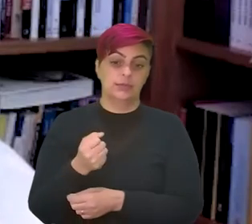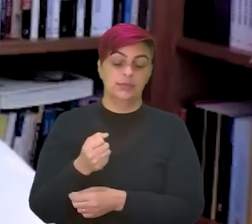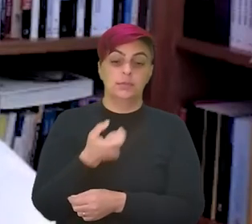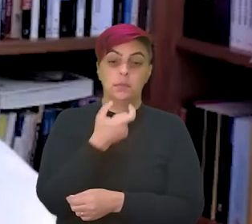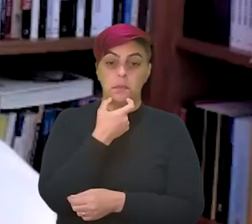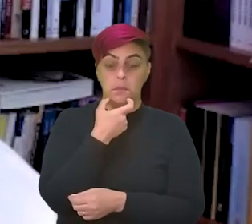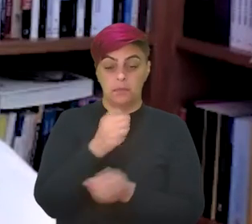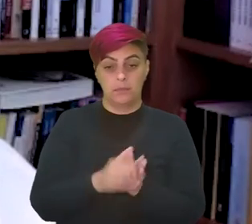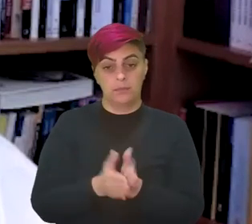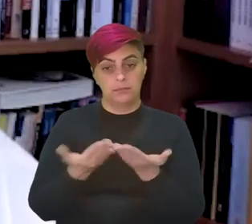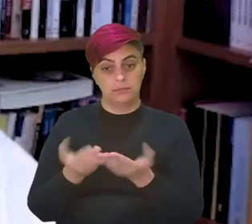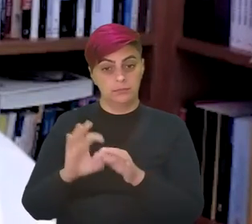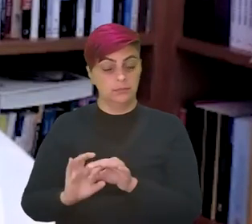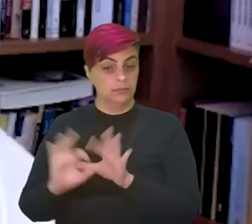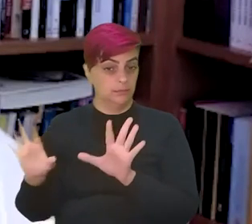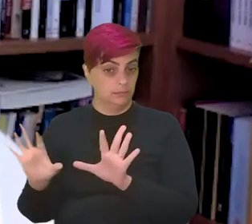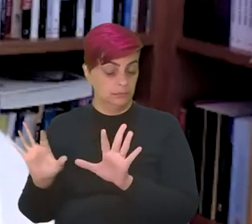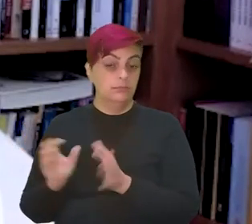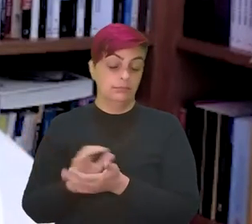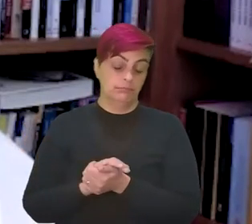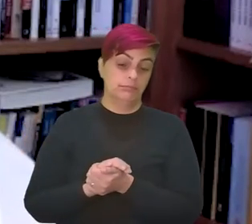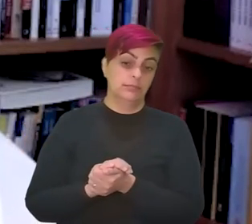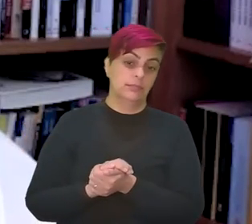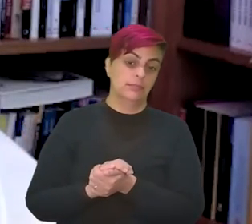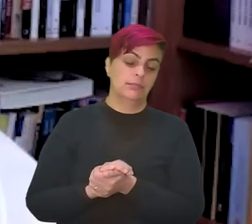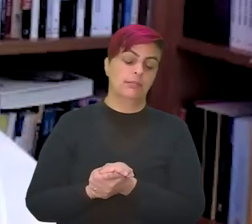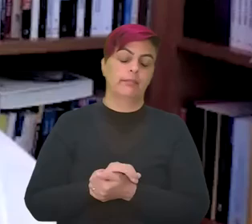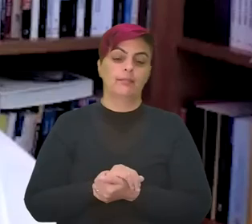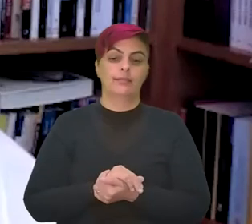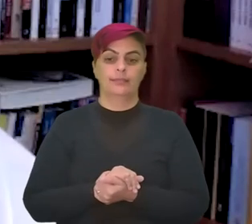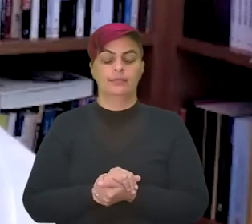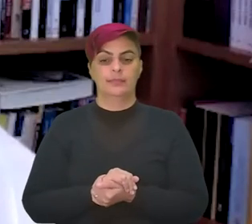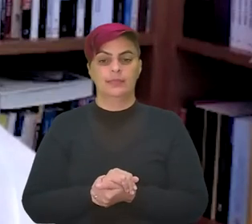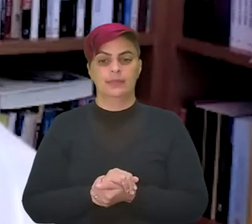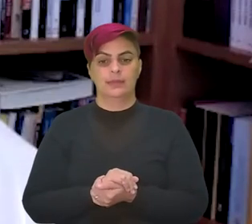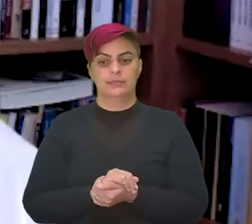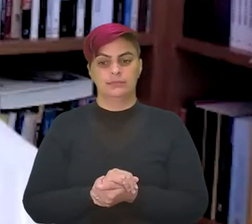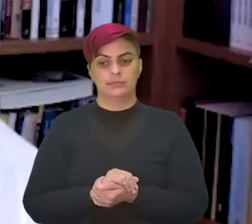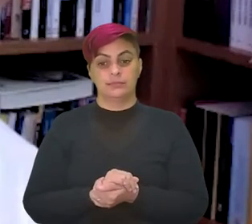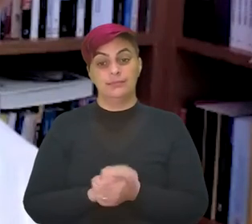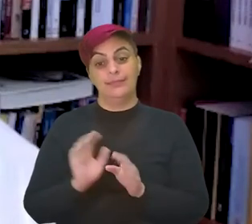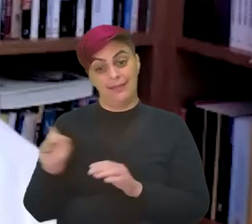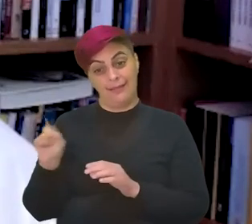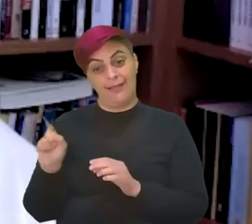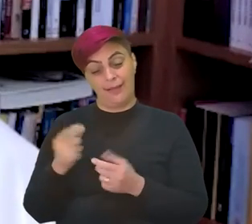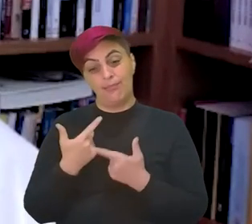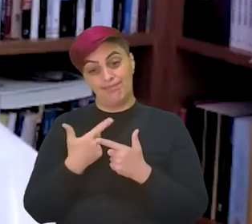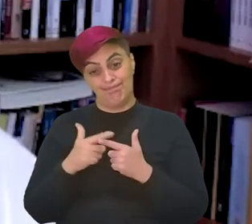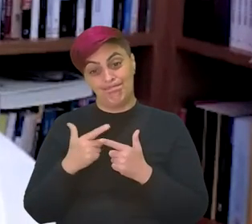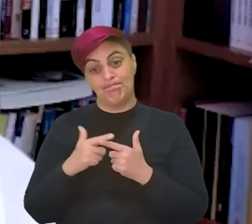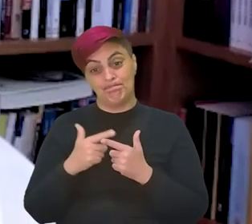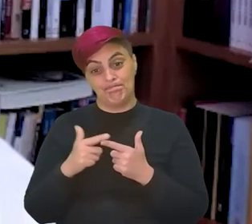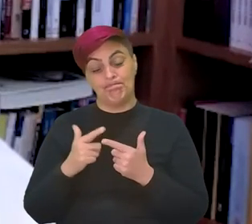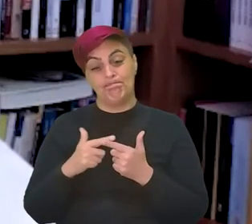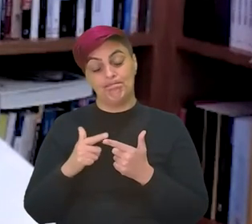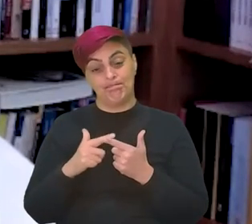foi publicado na Inglaterra, com todo aquele pequeno, grande problema,